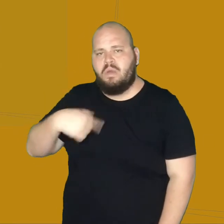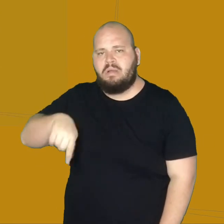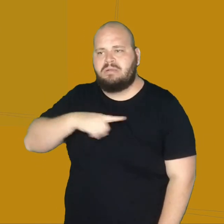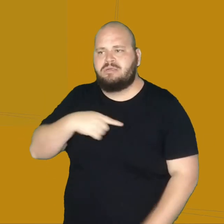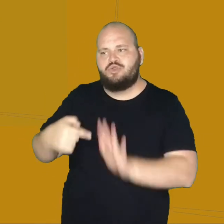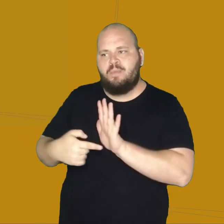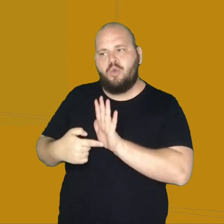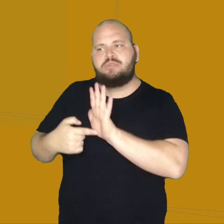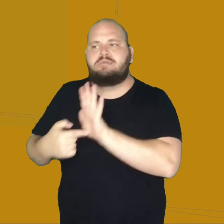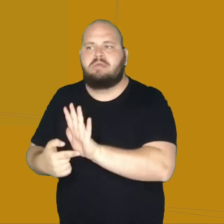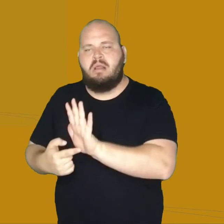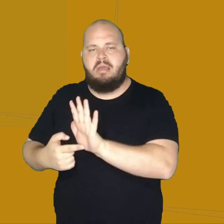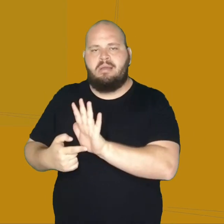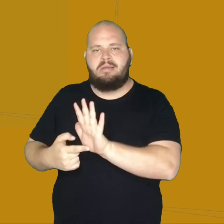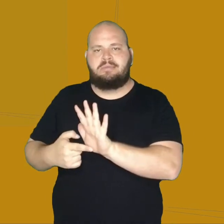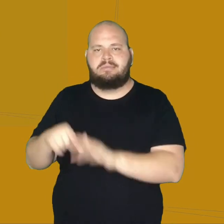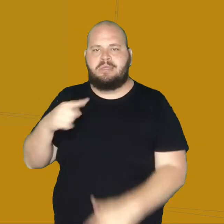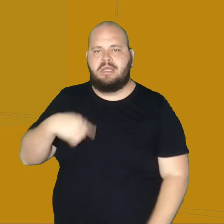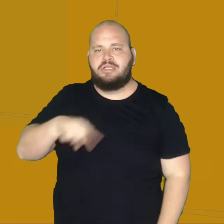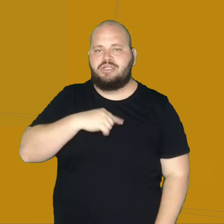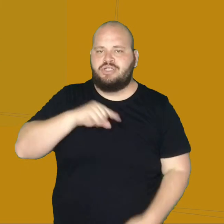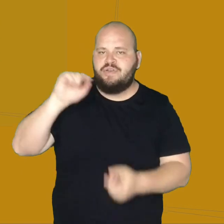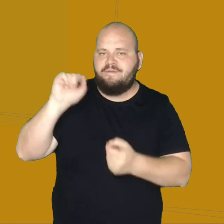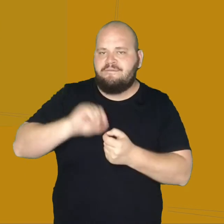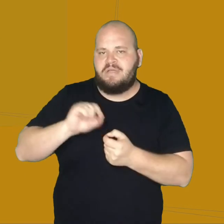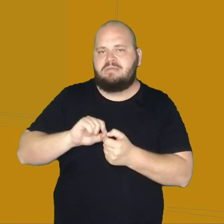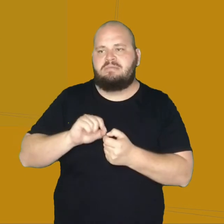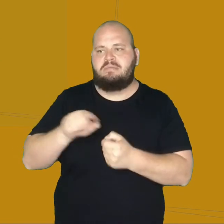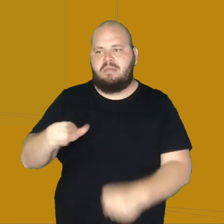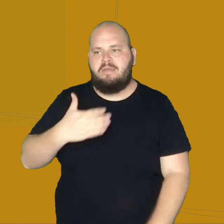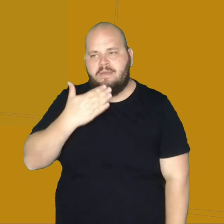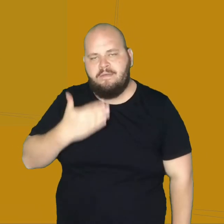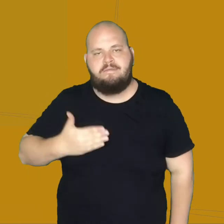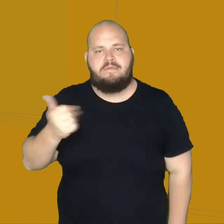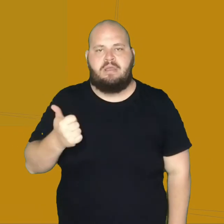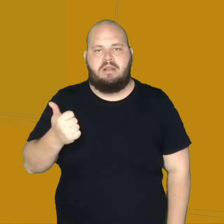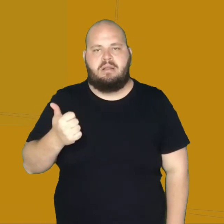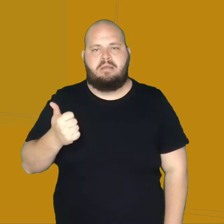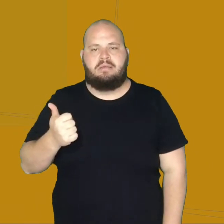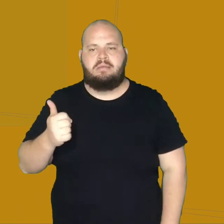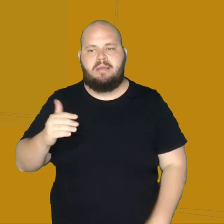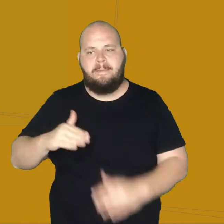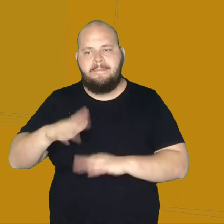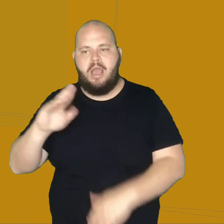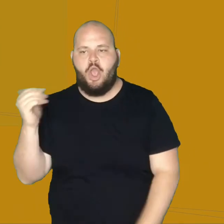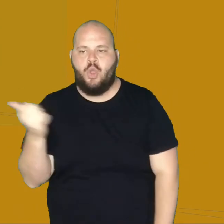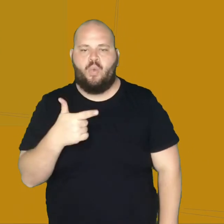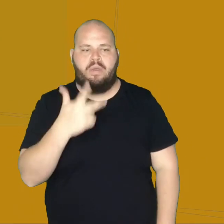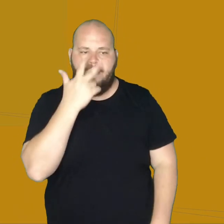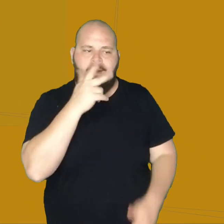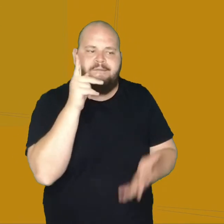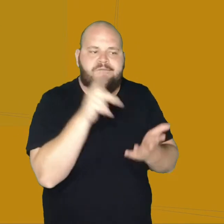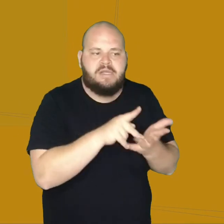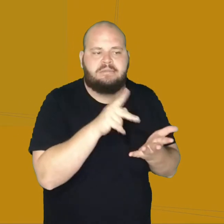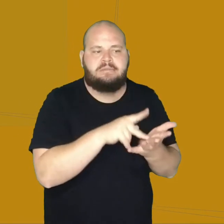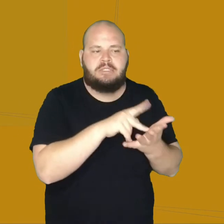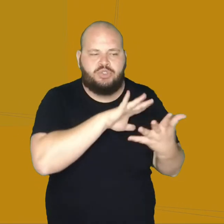Teoria do Medalhão, a ironia marca essa dupla face da moeda, da medalha. A ironia em